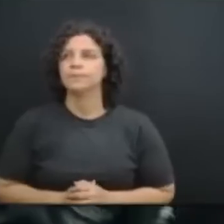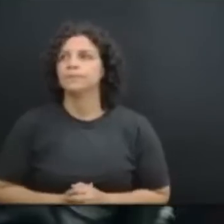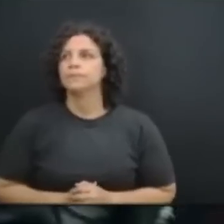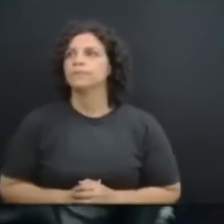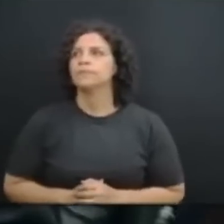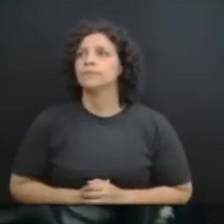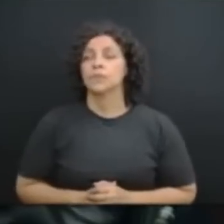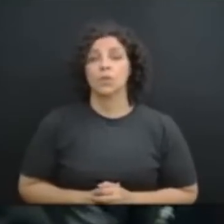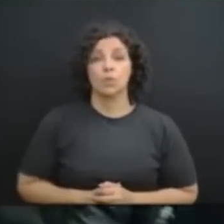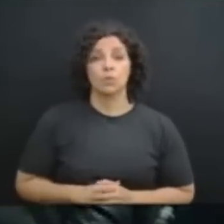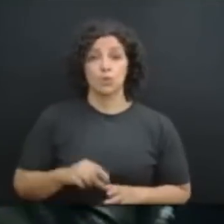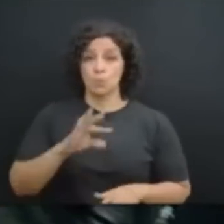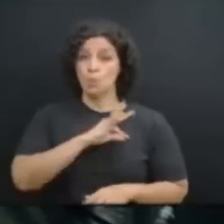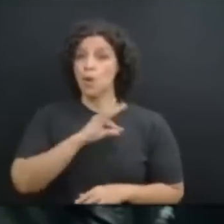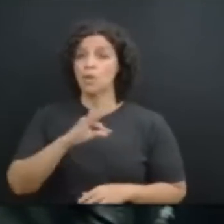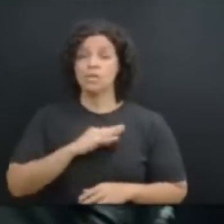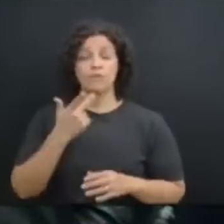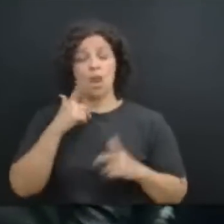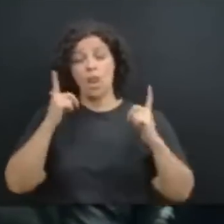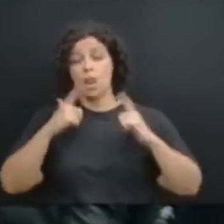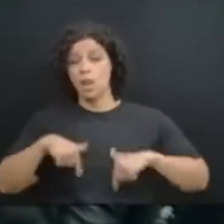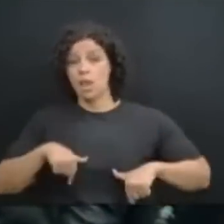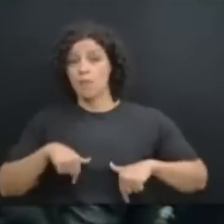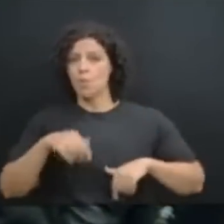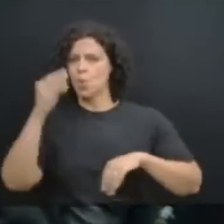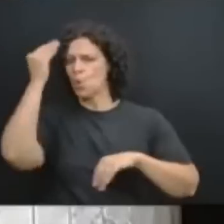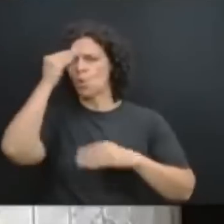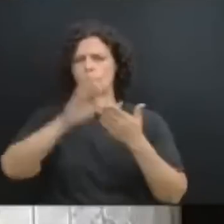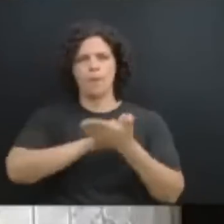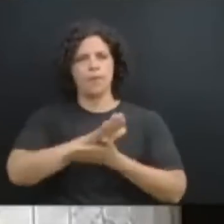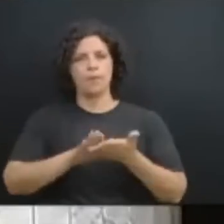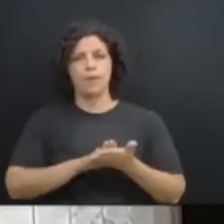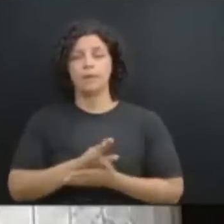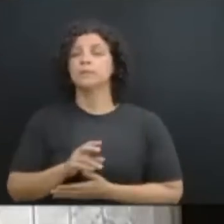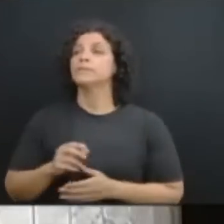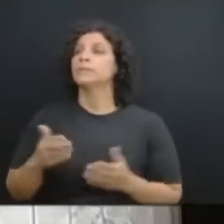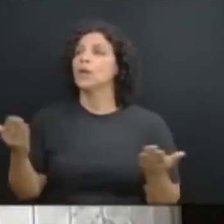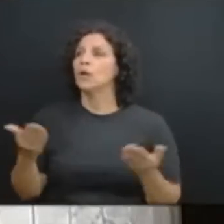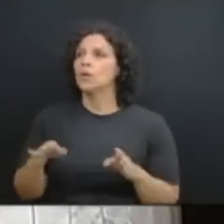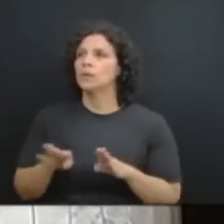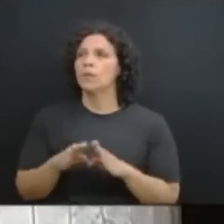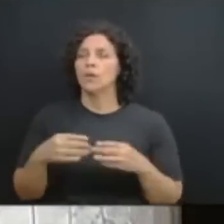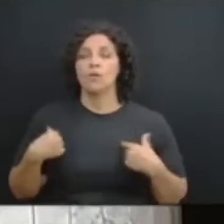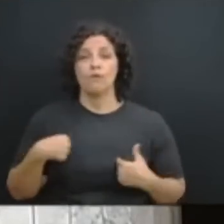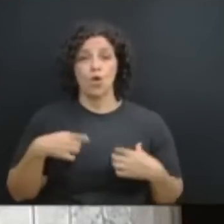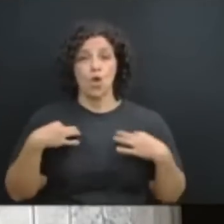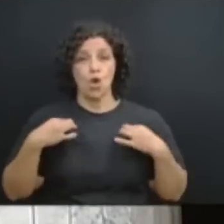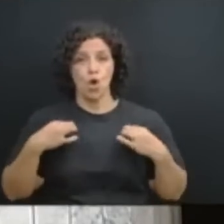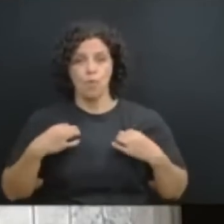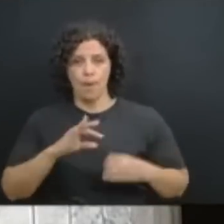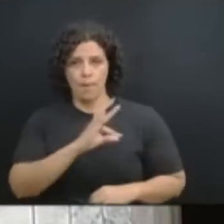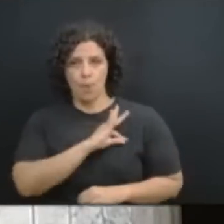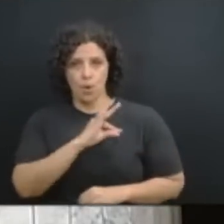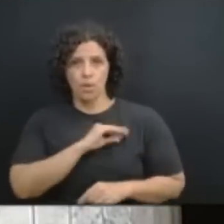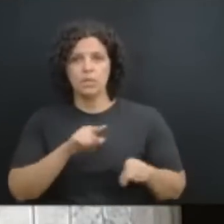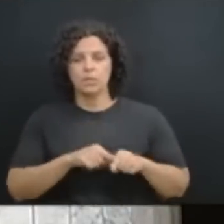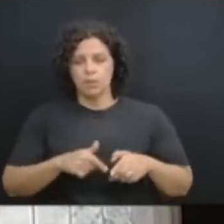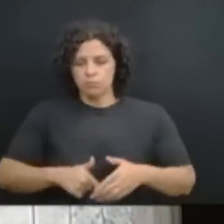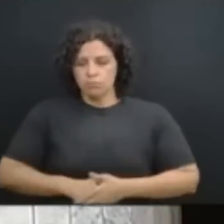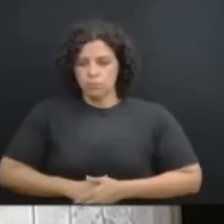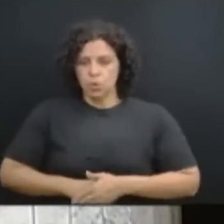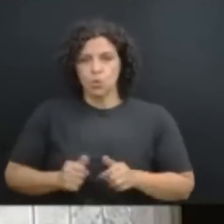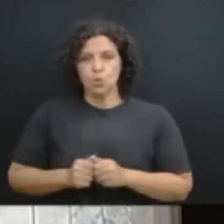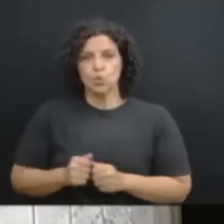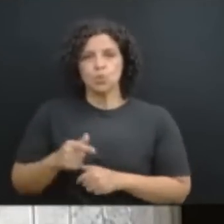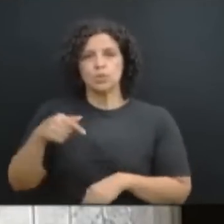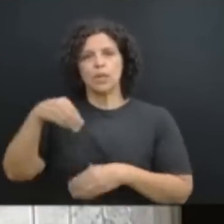Foram absolvidos. E para quem não lembra, eles foram uniformizados e armados